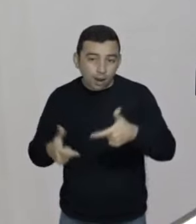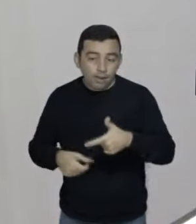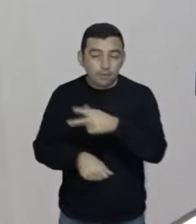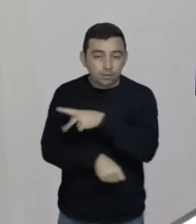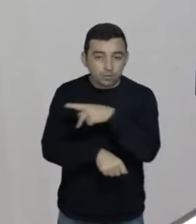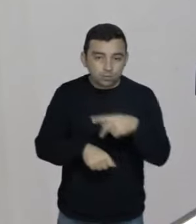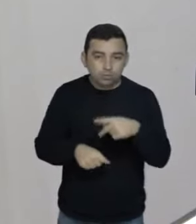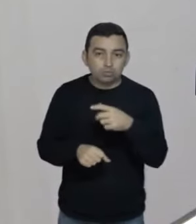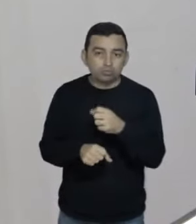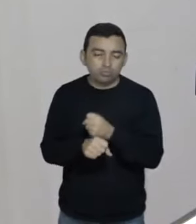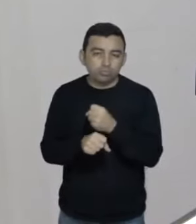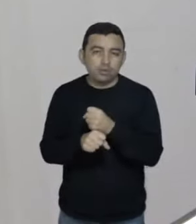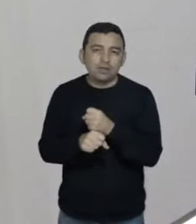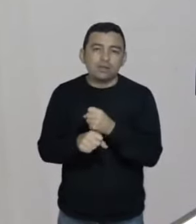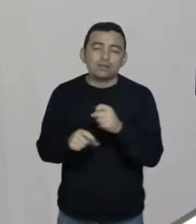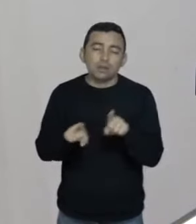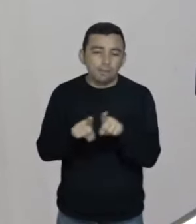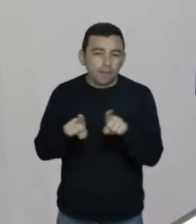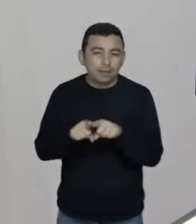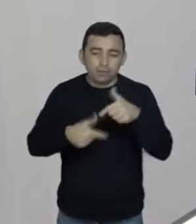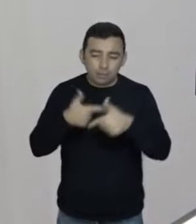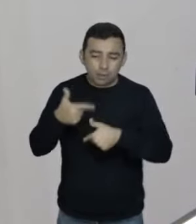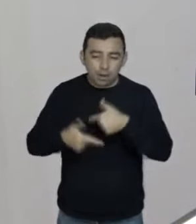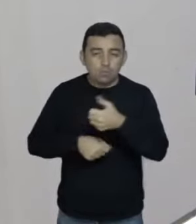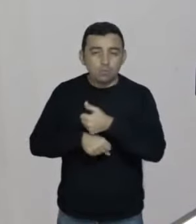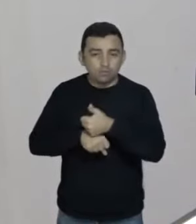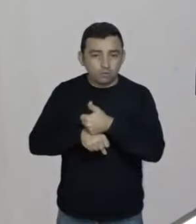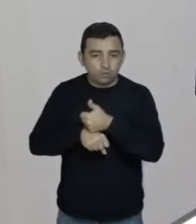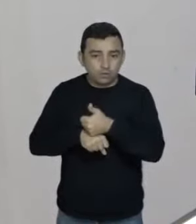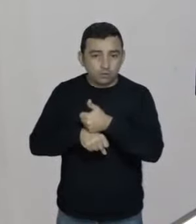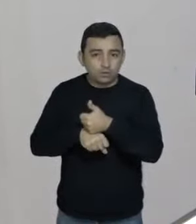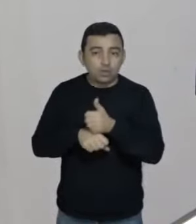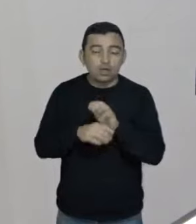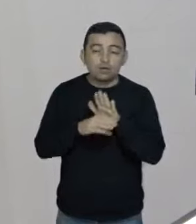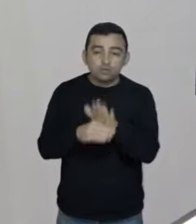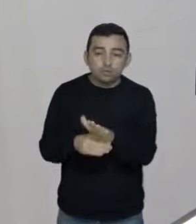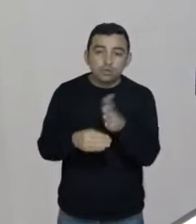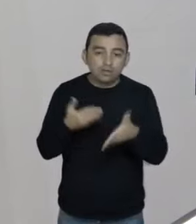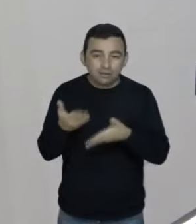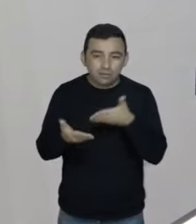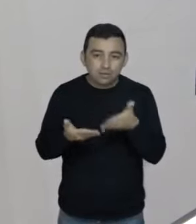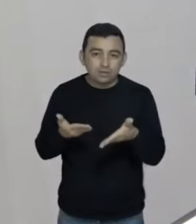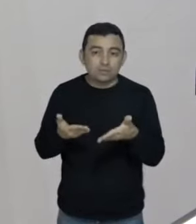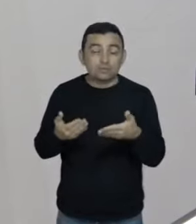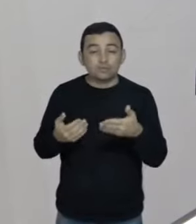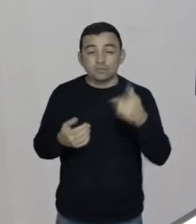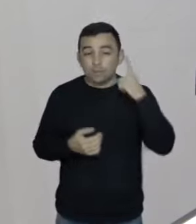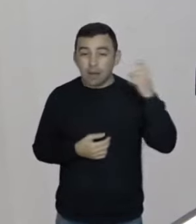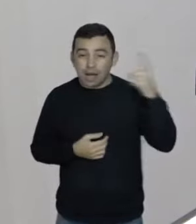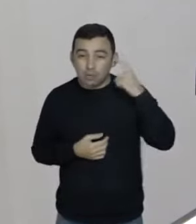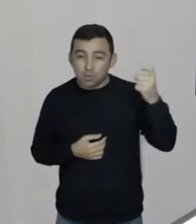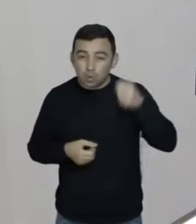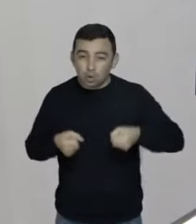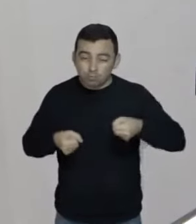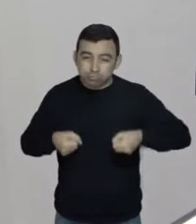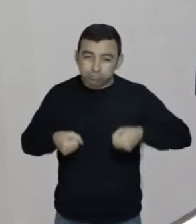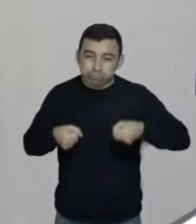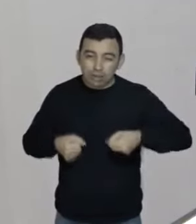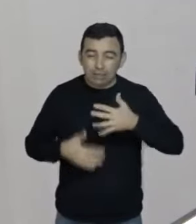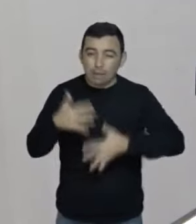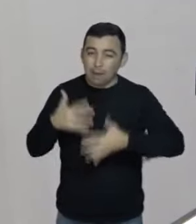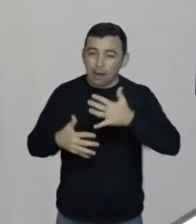além Claro das condições de trabalho dos profissionais que atendem a comunidade escolar nós temos relatos do barulho de máquinas que atrapalham as